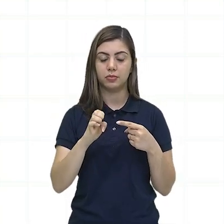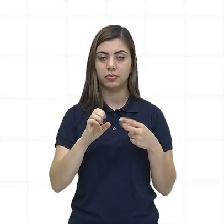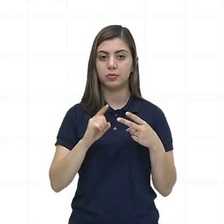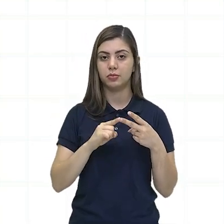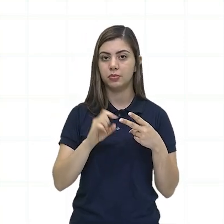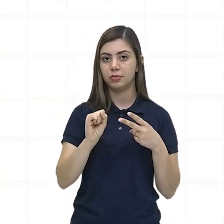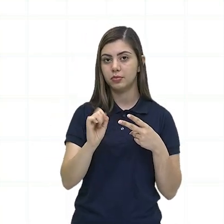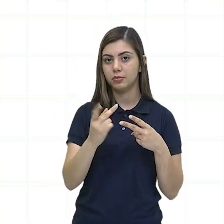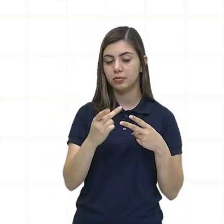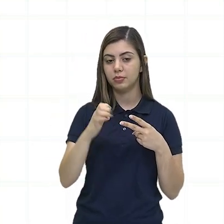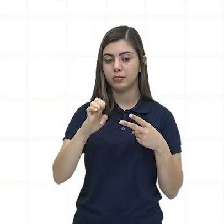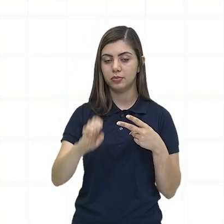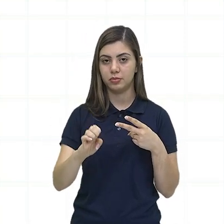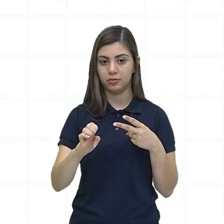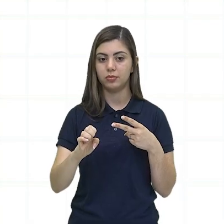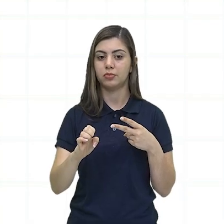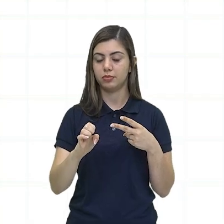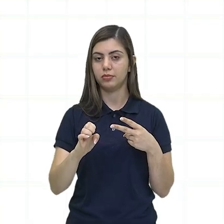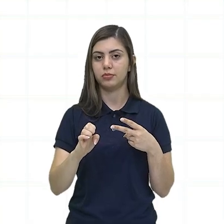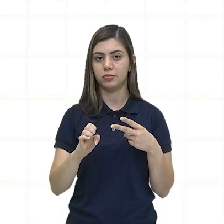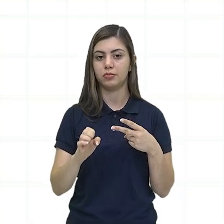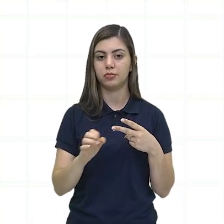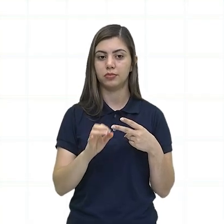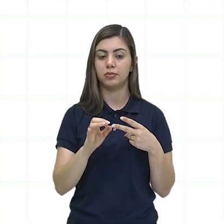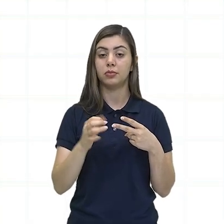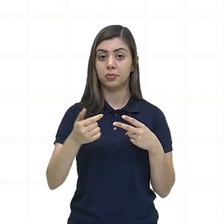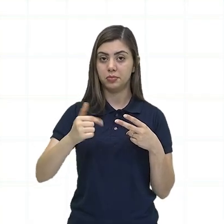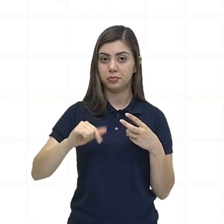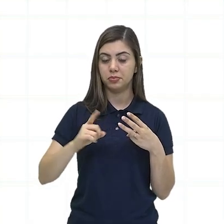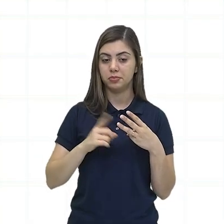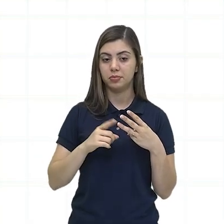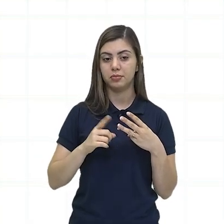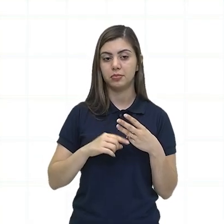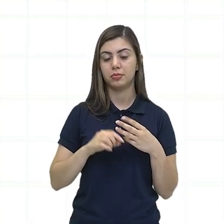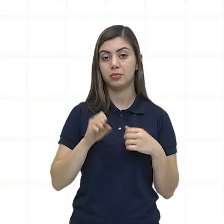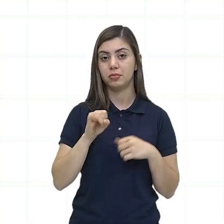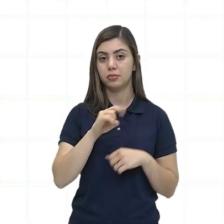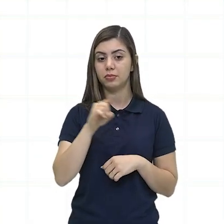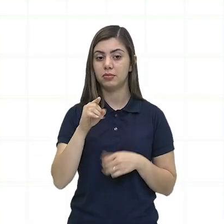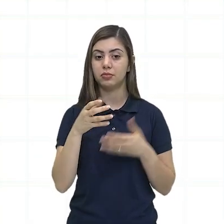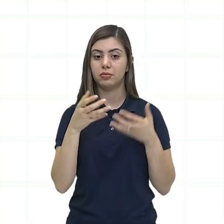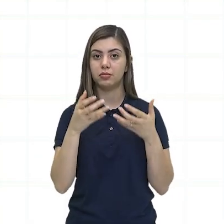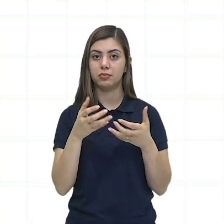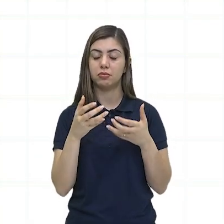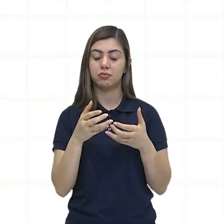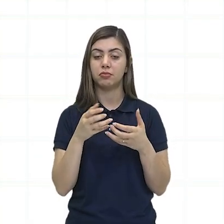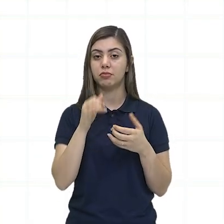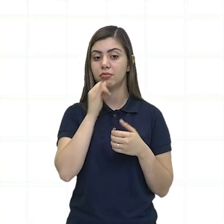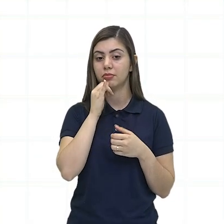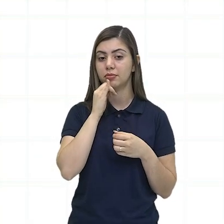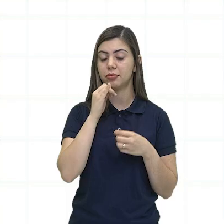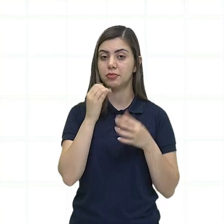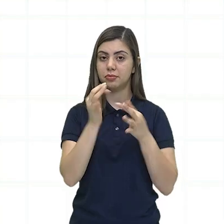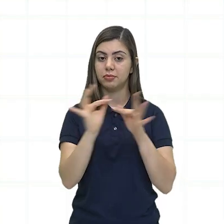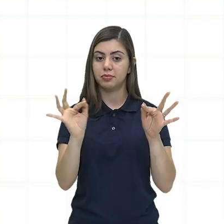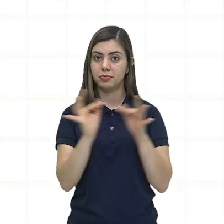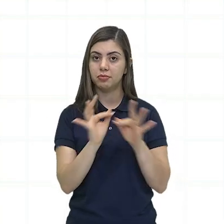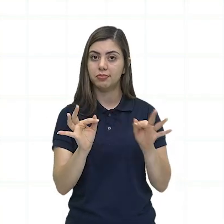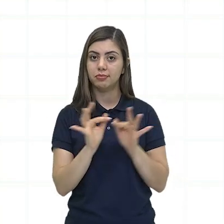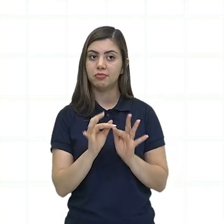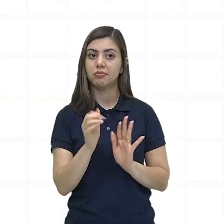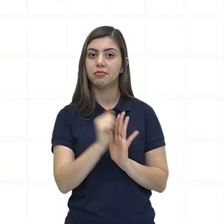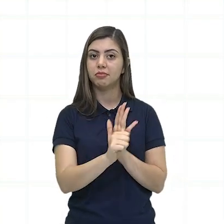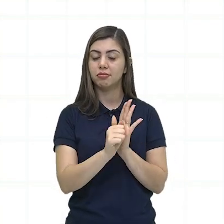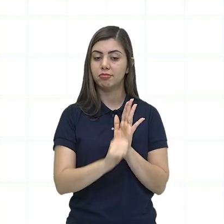tá bom? Se vocês quiserem anotar esse exemplo, they like math, eles gostam de matemática. They do not